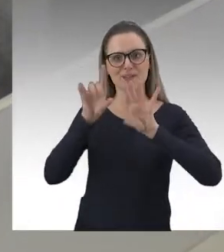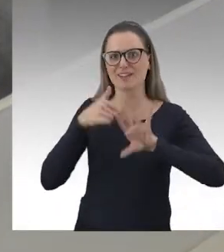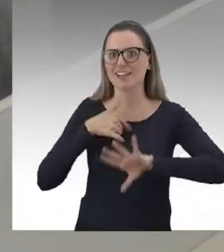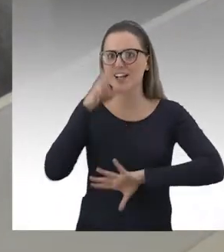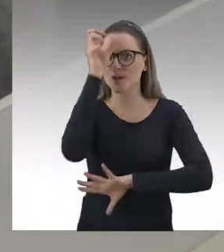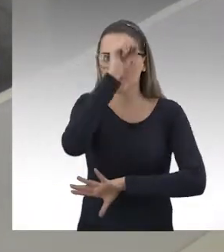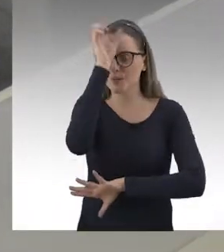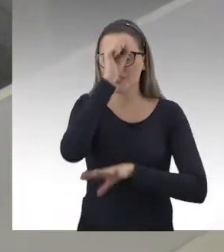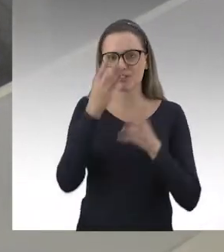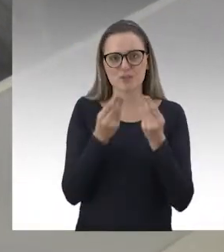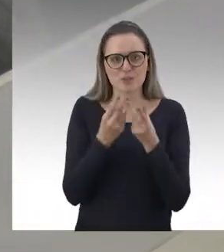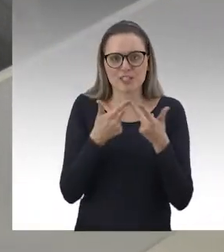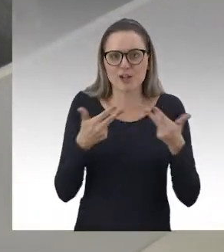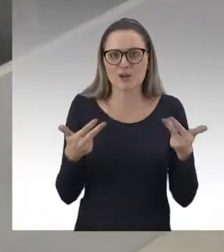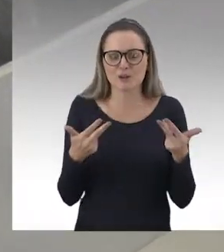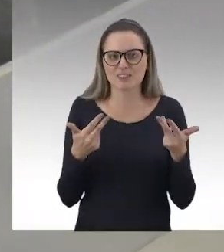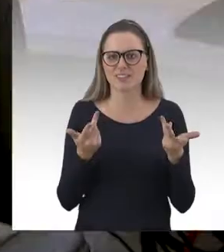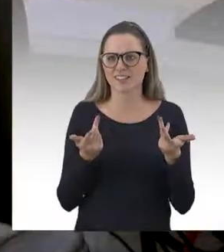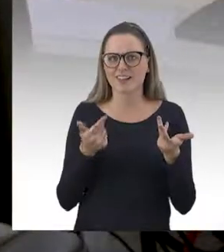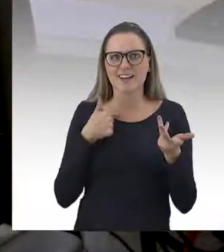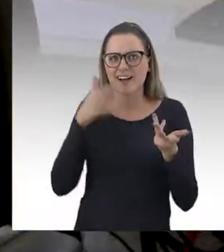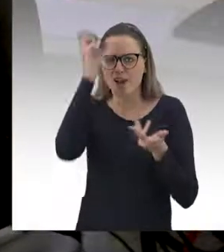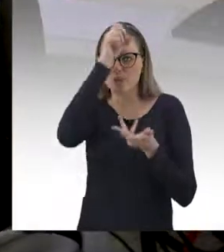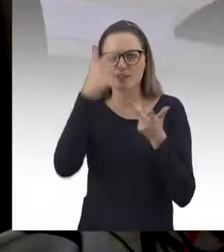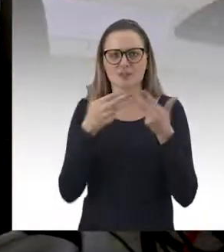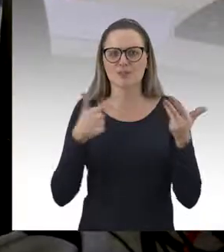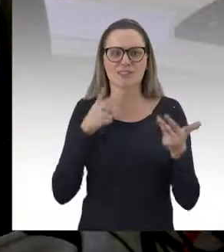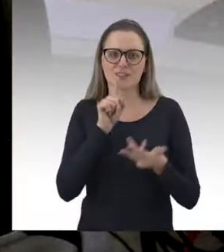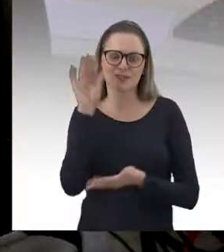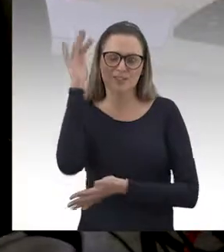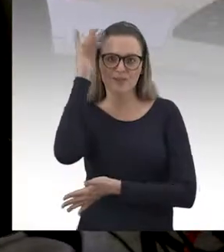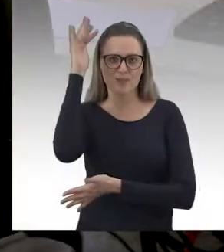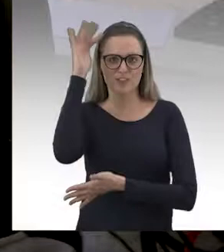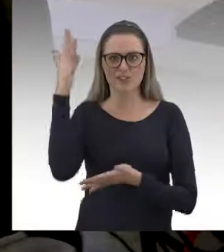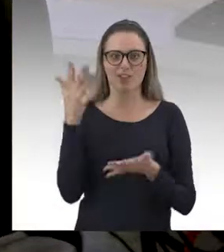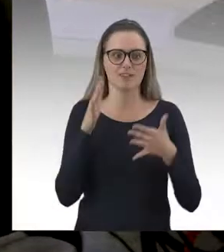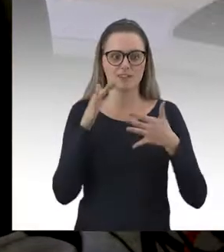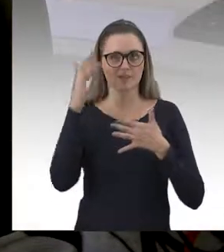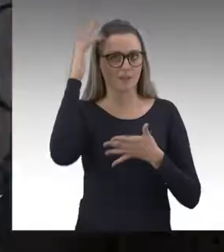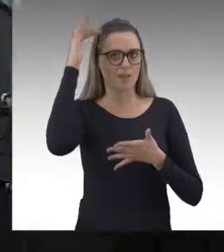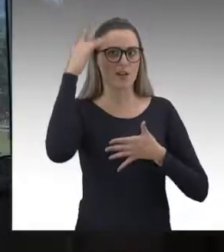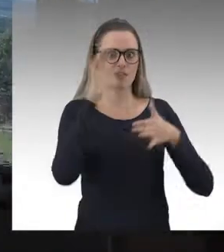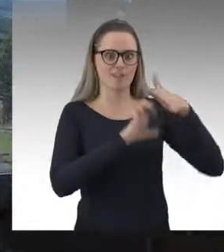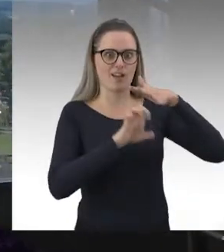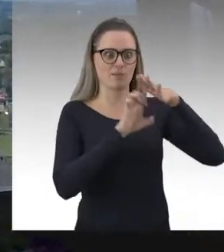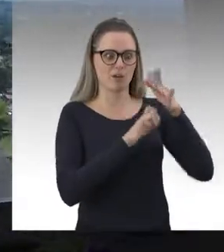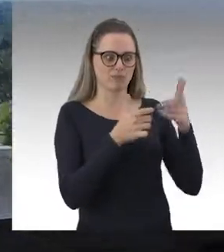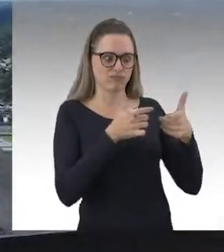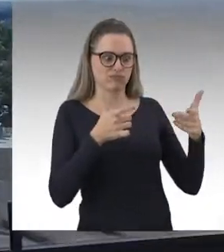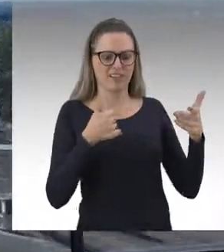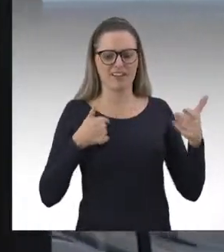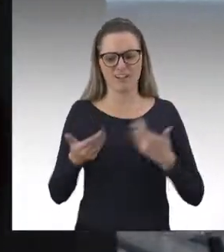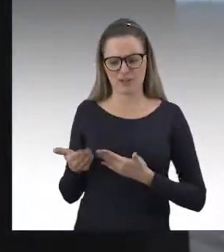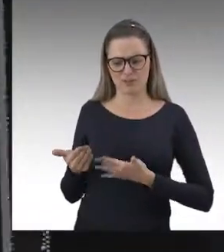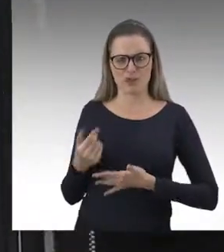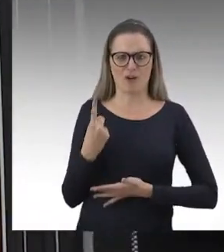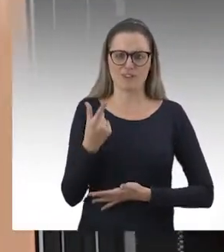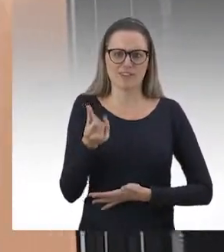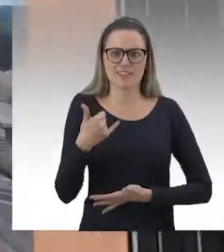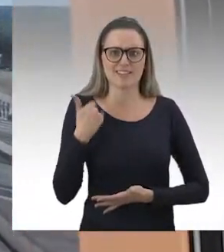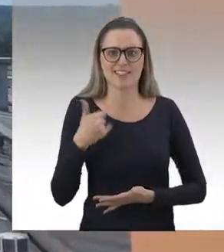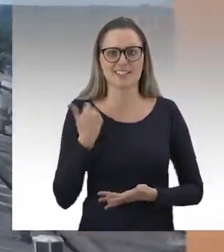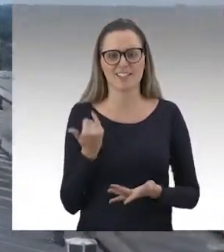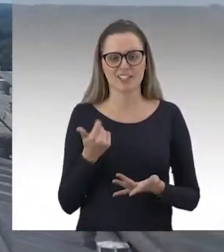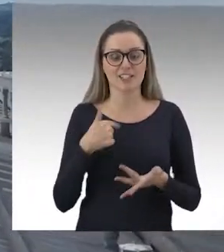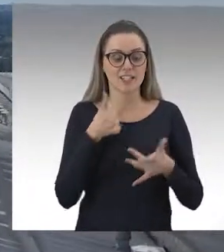muito. Eu aprendi sobre coisas que eu nem imaginava, né? Imagina uma empresa grande dessas, né? Uma adolescente de 16 anos.